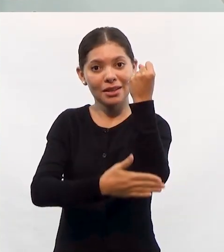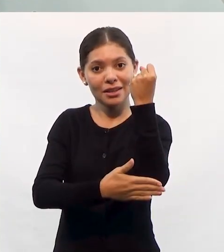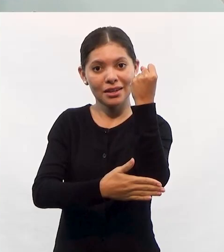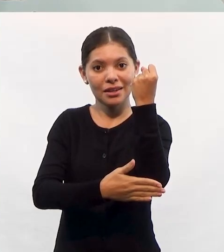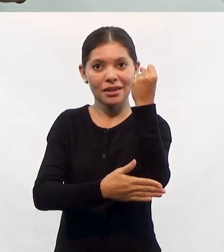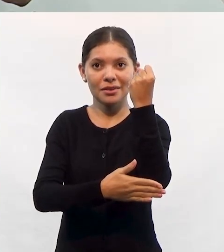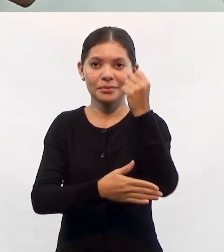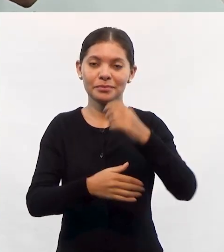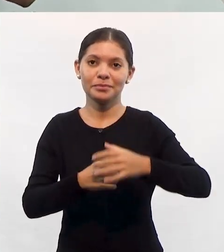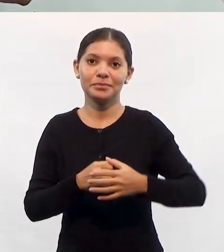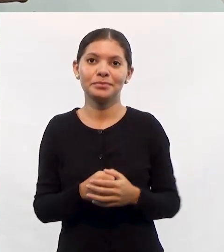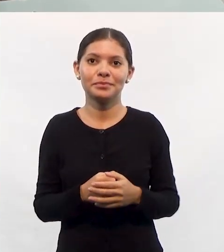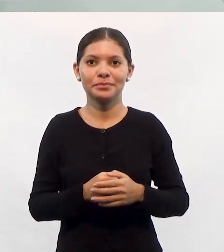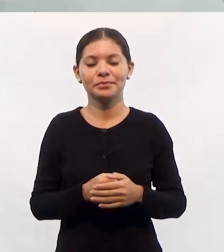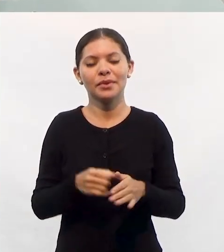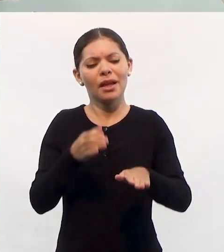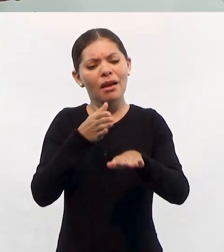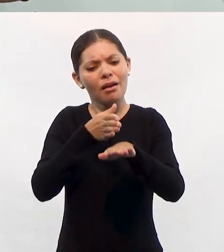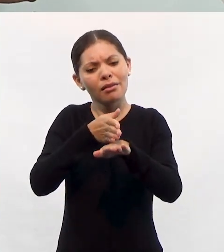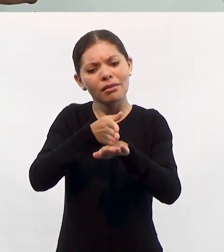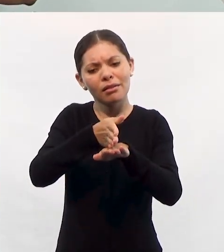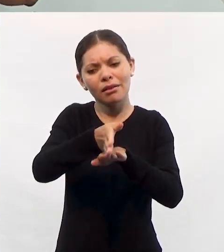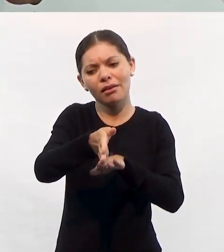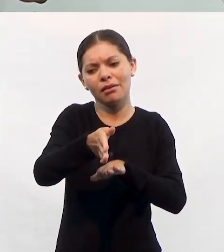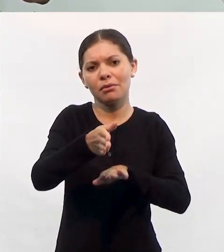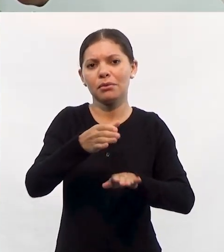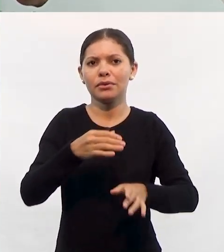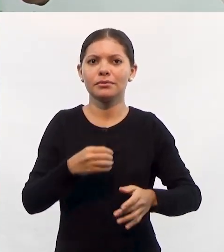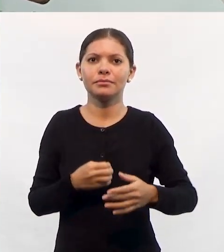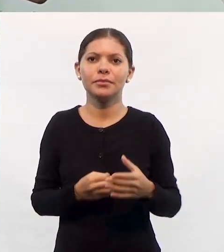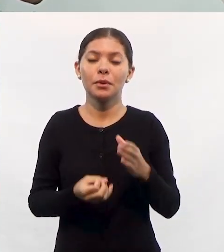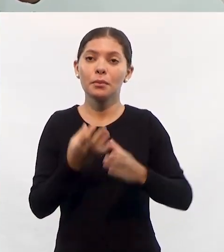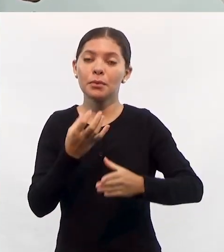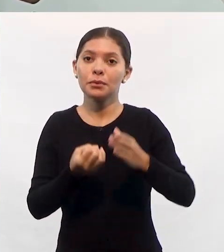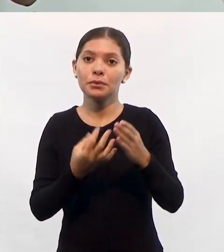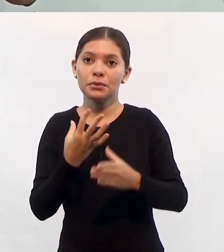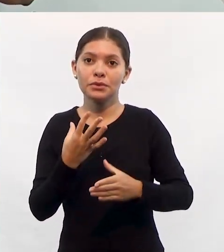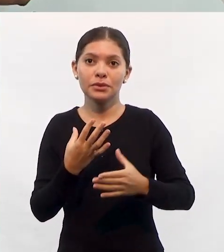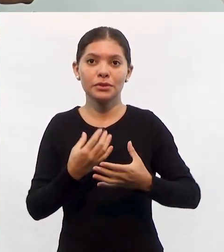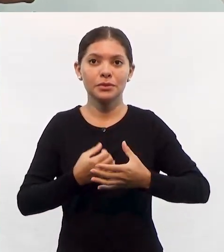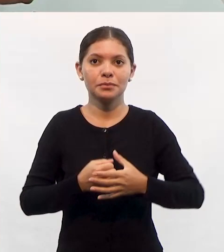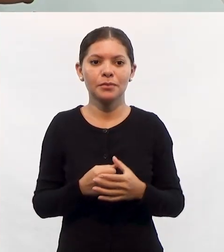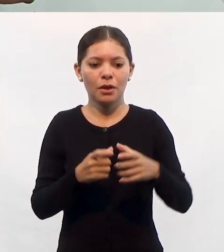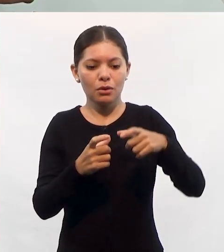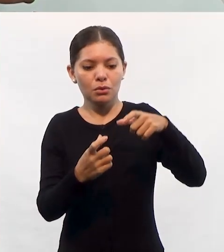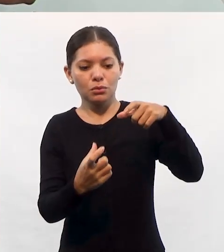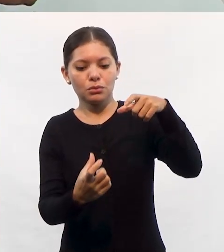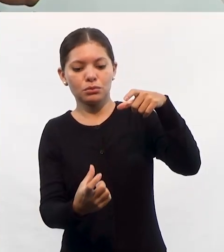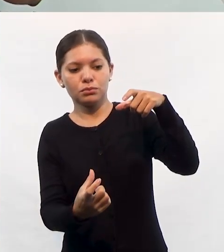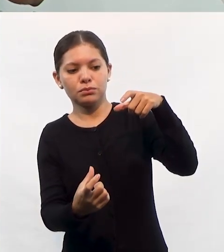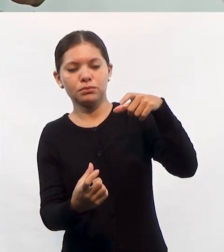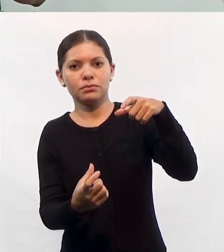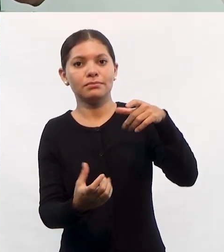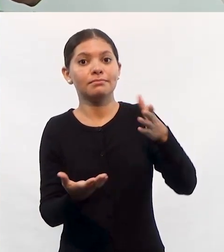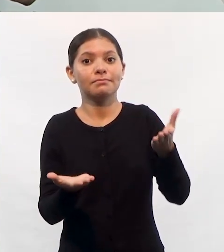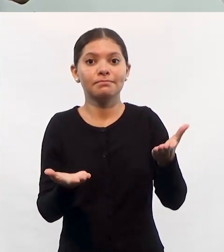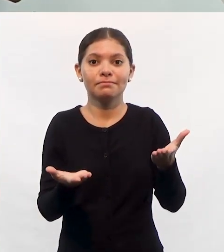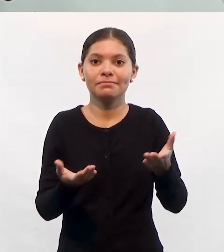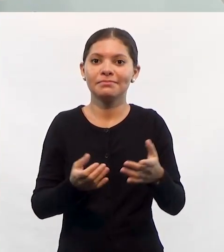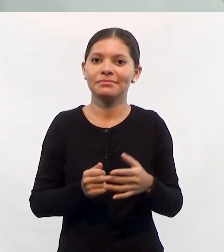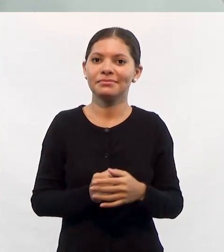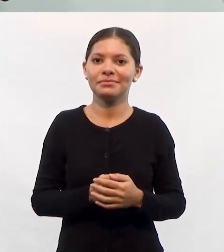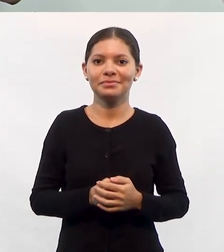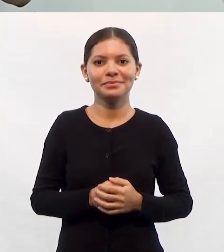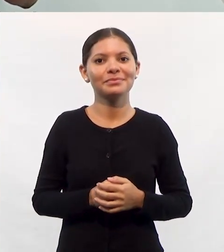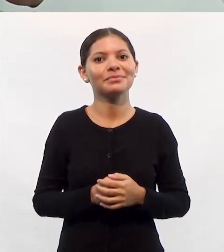tábua ou produzir mais réguas ou produzir mais pranchas mais grossas roupa